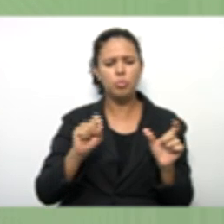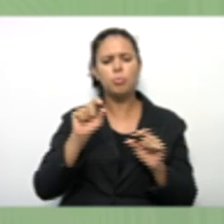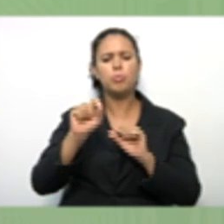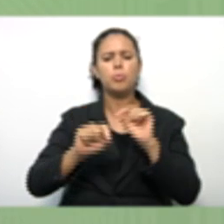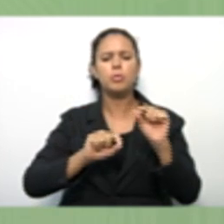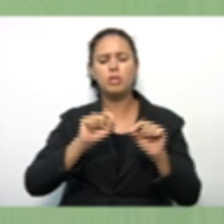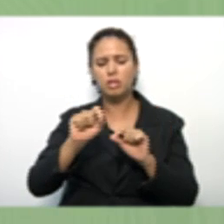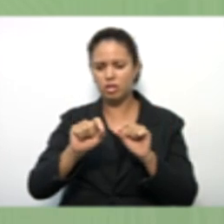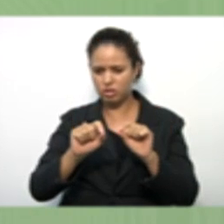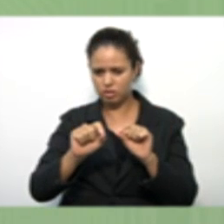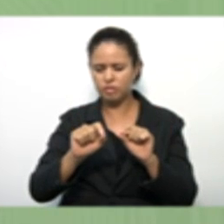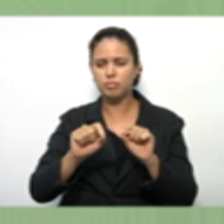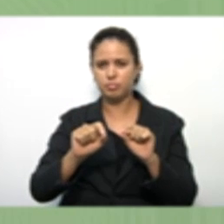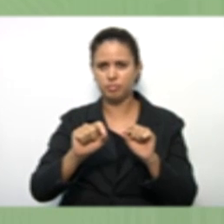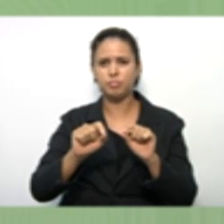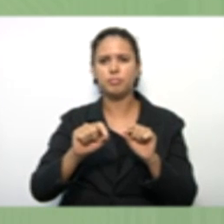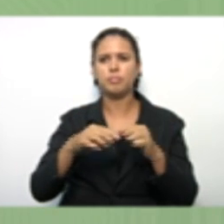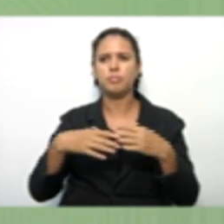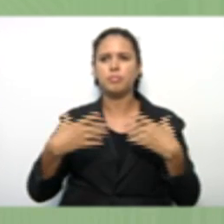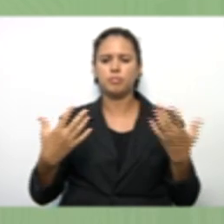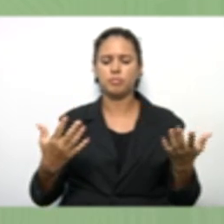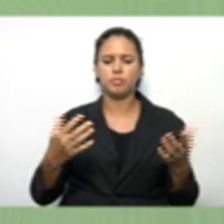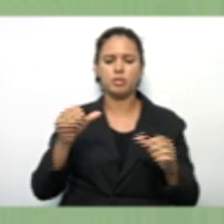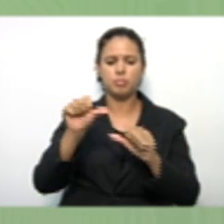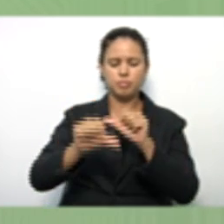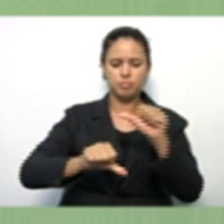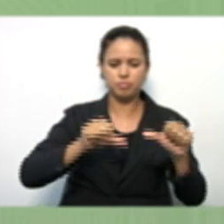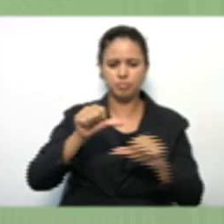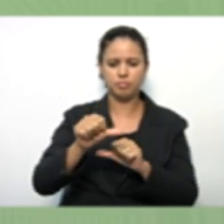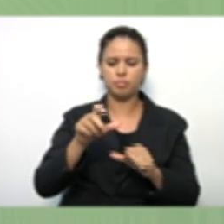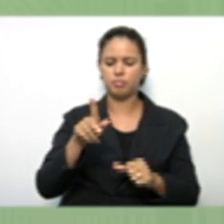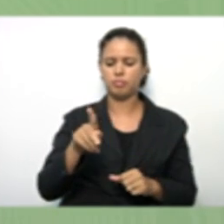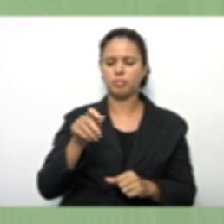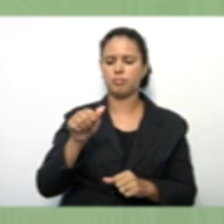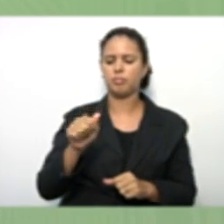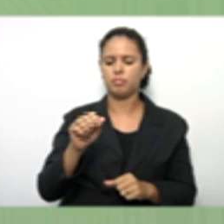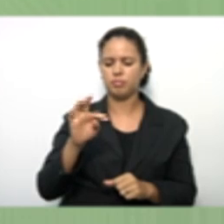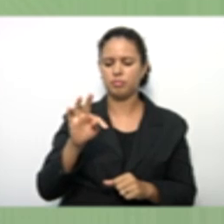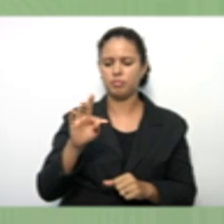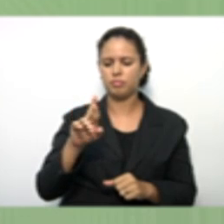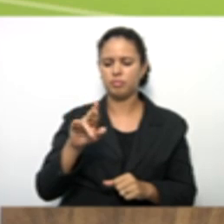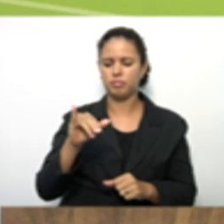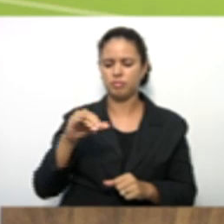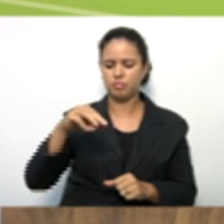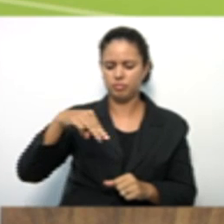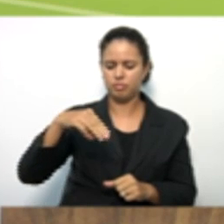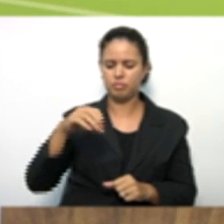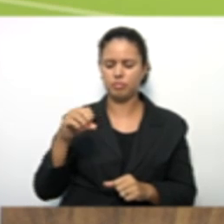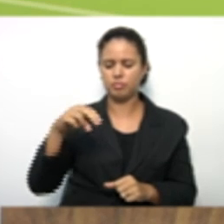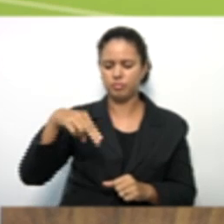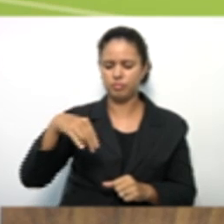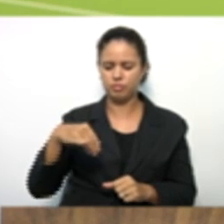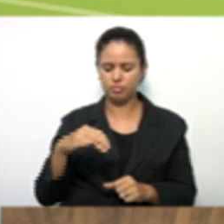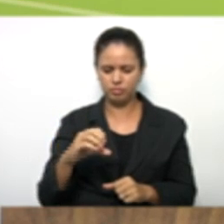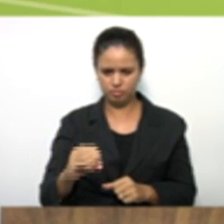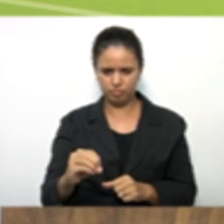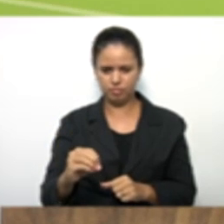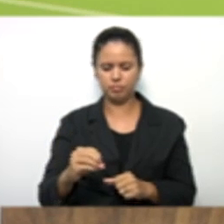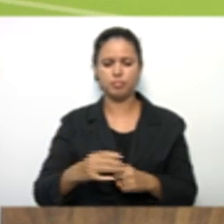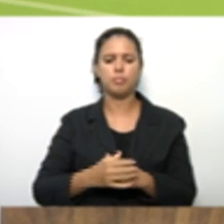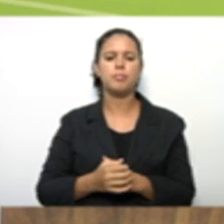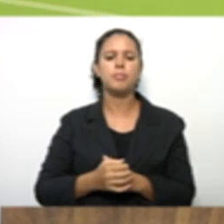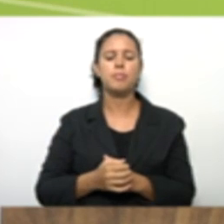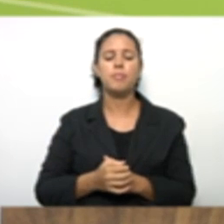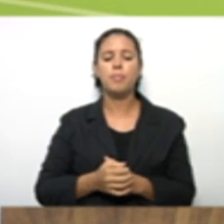que é patrimônio? Bens, direitos e obrigações? É isso aí. Então, tudo que alterar o bem, direitos e obrigações são fatos.